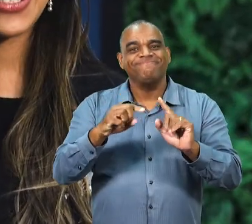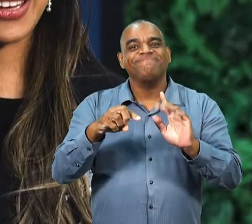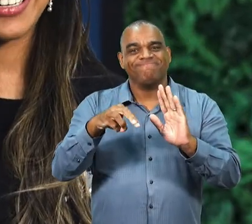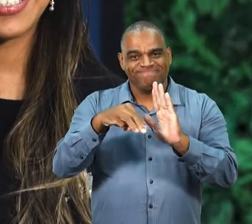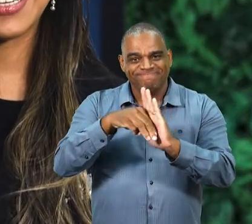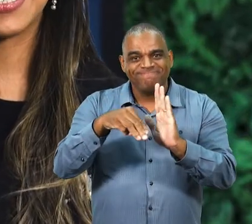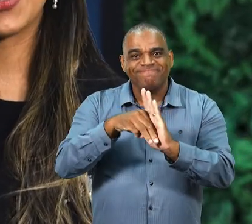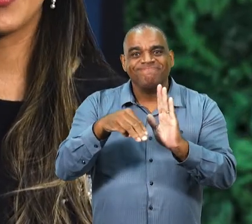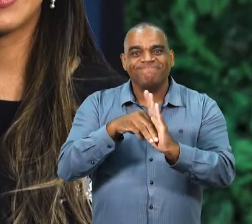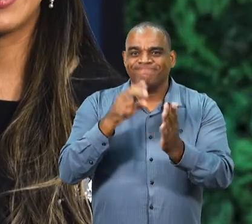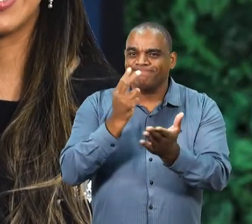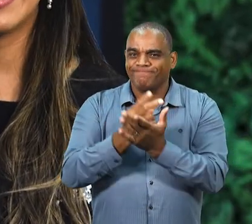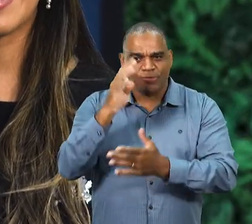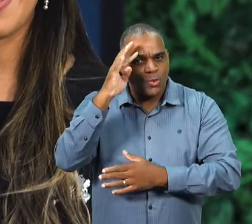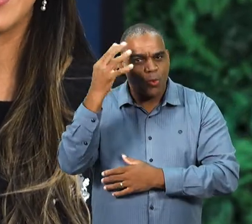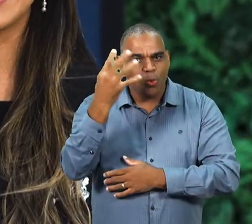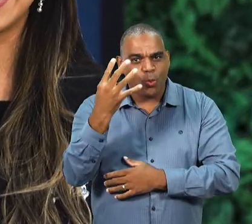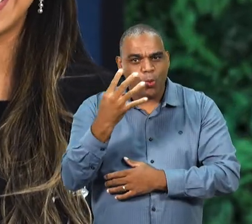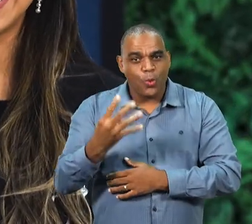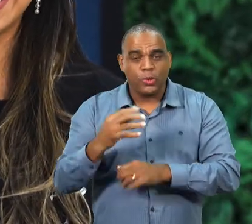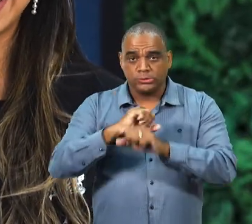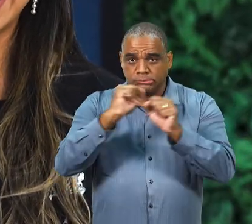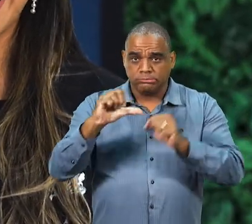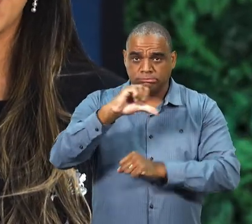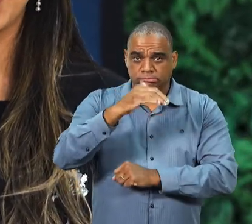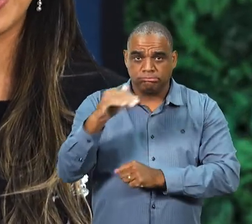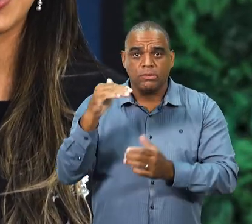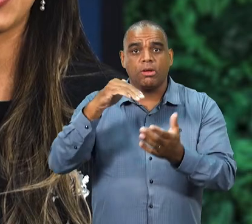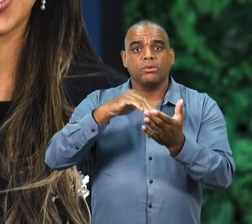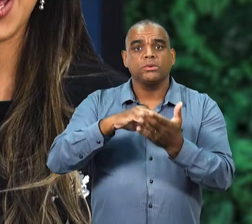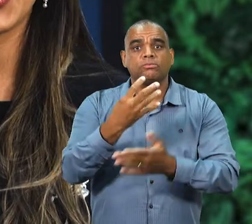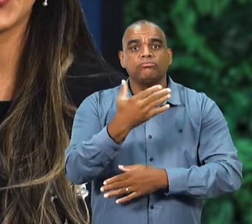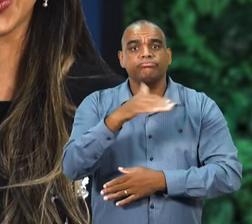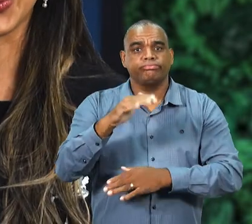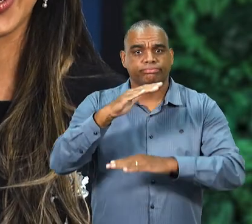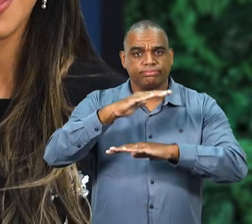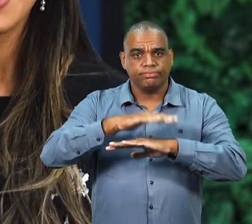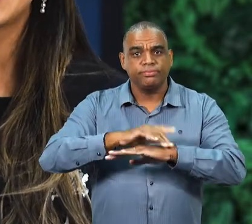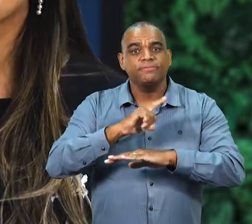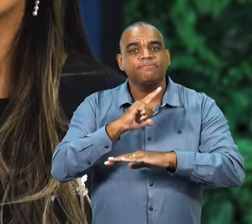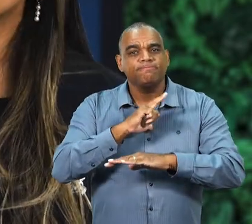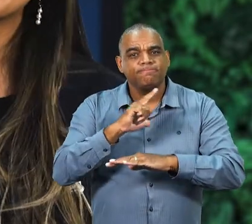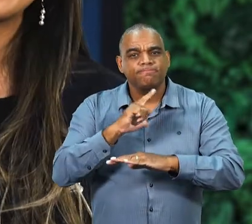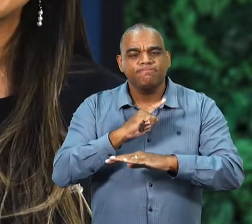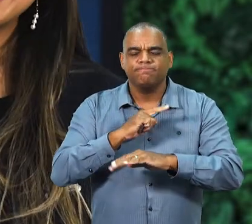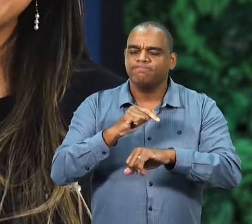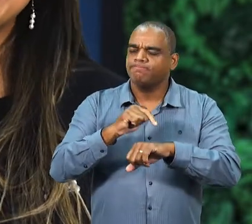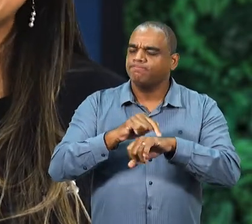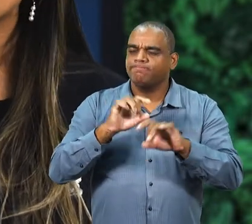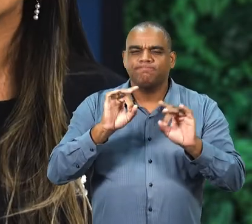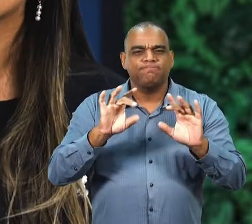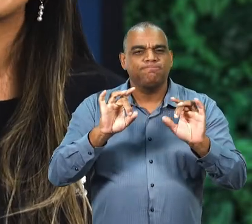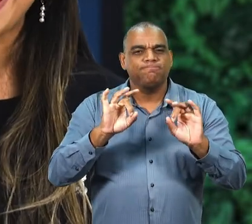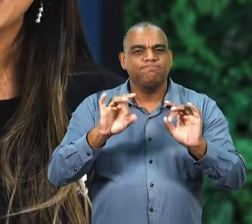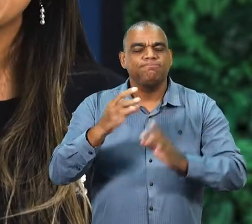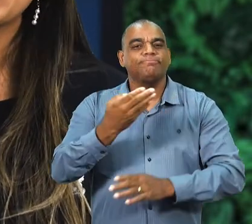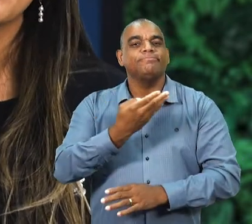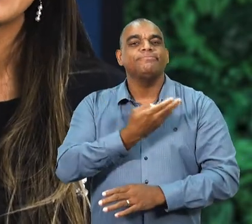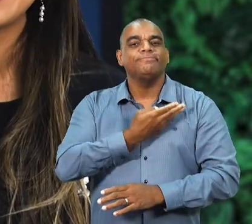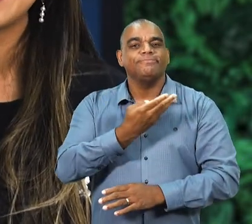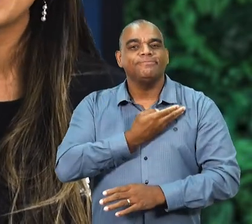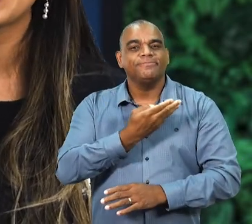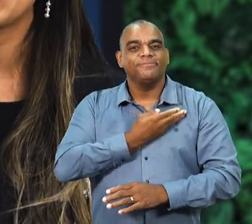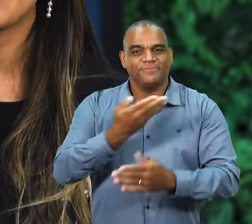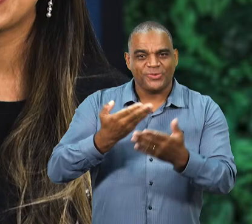as quartas-feiras, das 9h30 às 16h30, acontece o Diário Outono. São momentos incríveis, cheios de amizade,